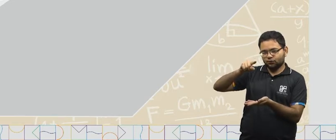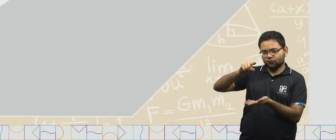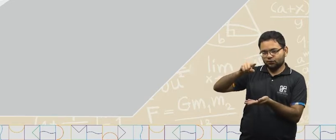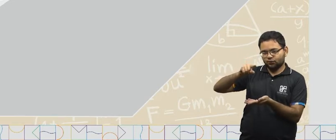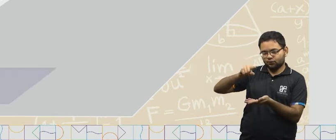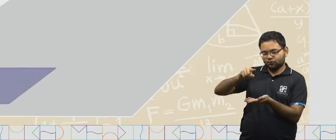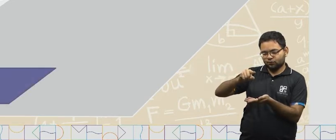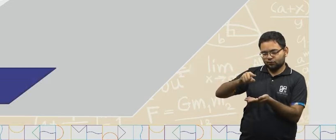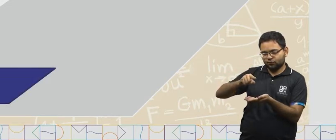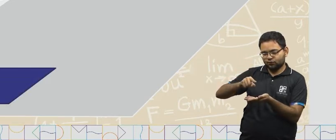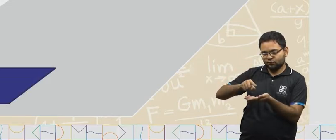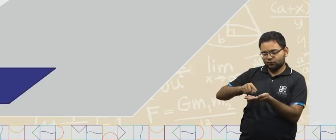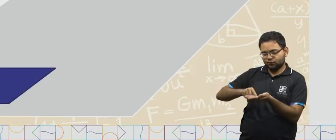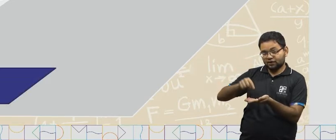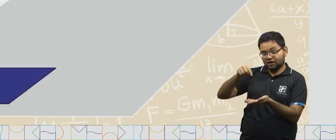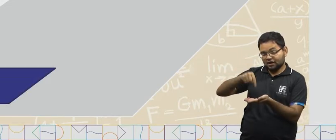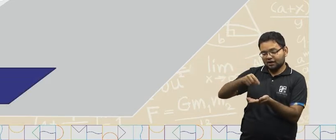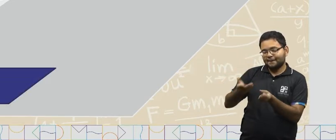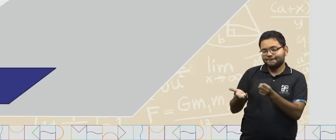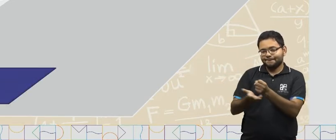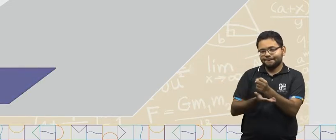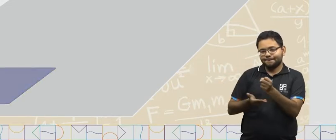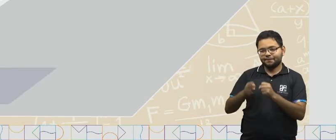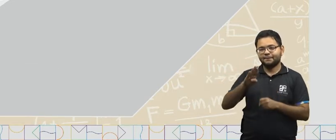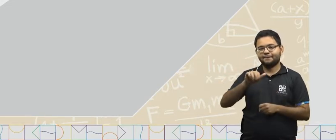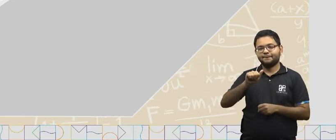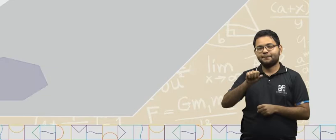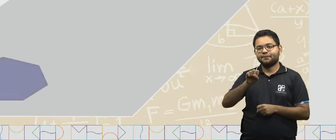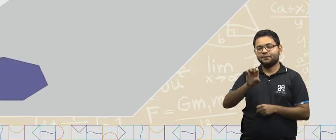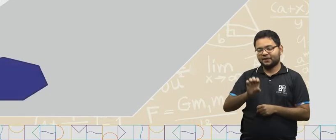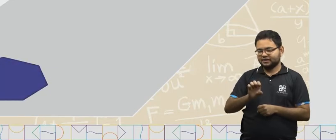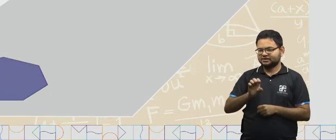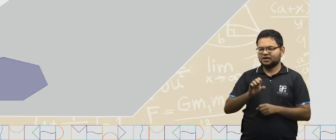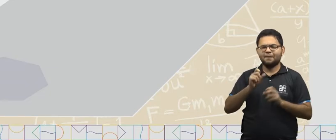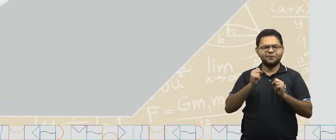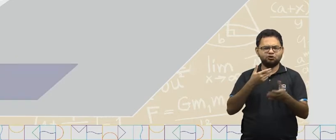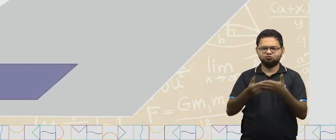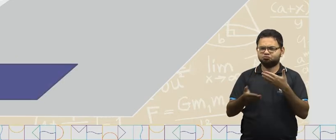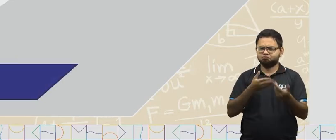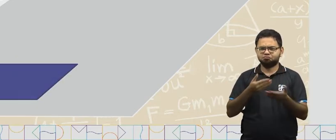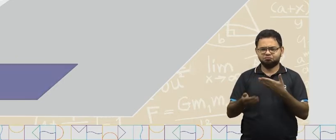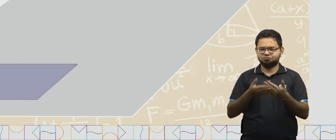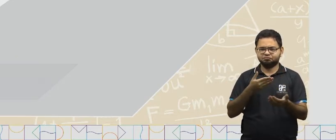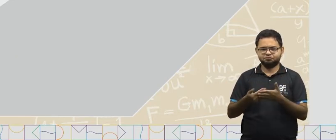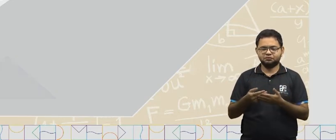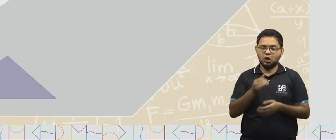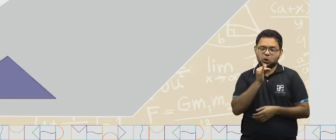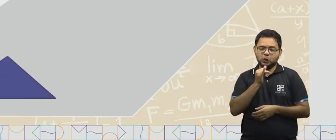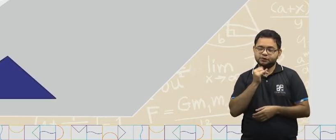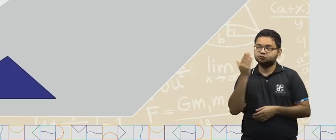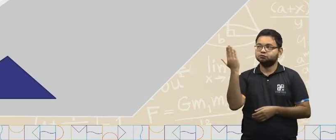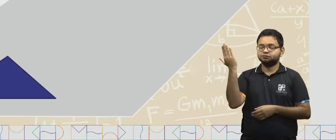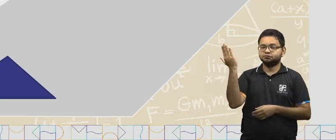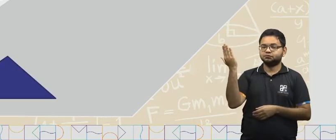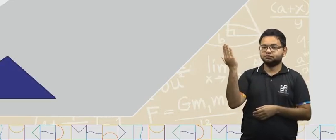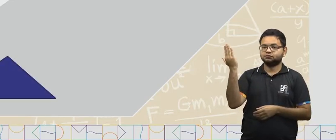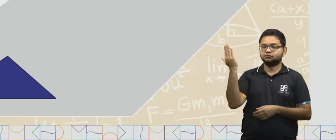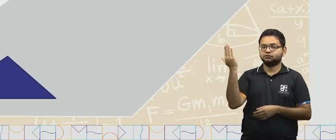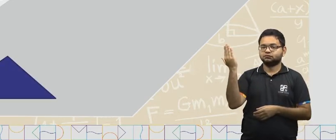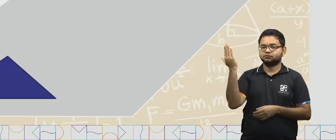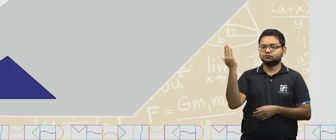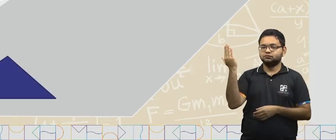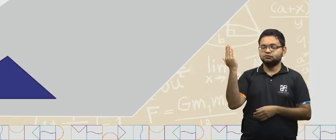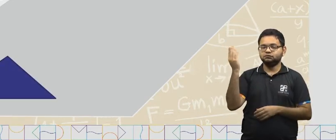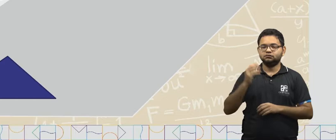está a sua base, o seu polígono, que pode ser qualquer um que você pode ver na tela ou outros tipos